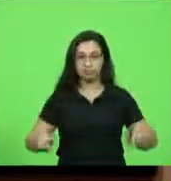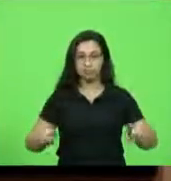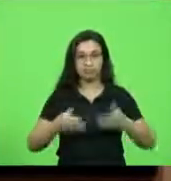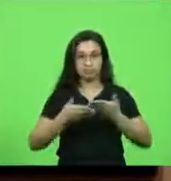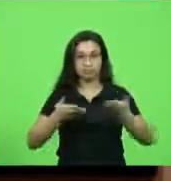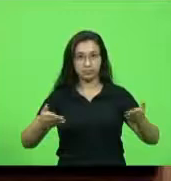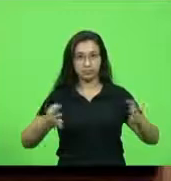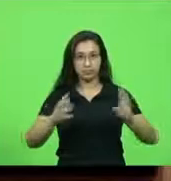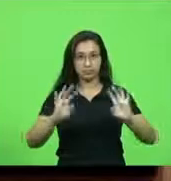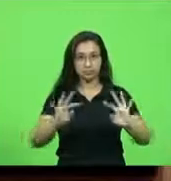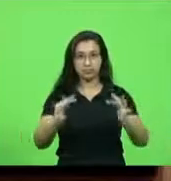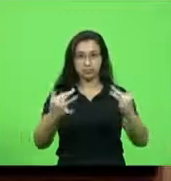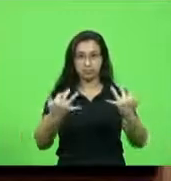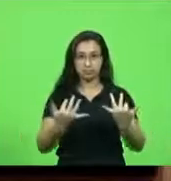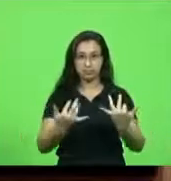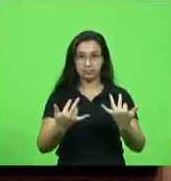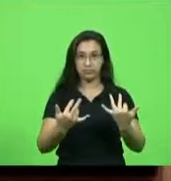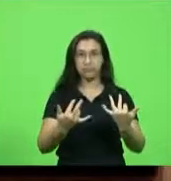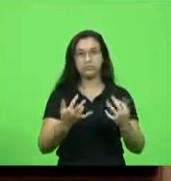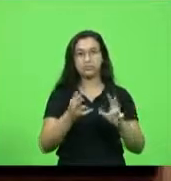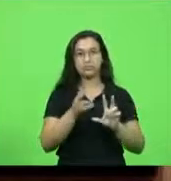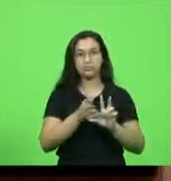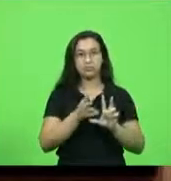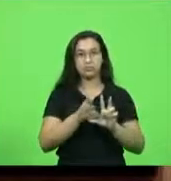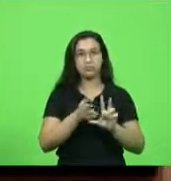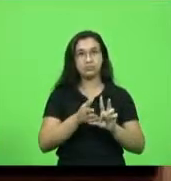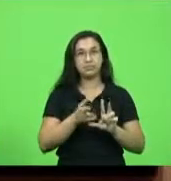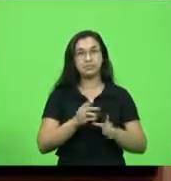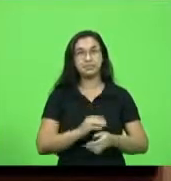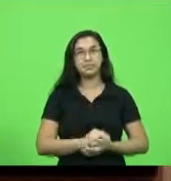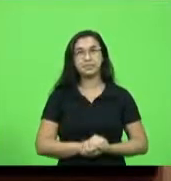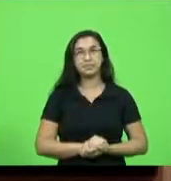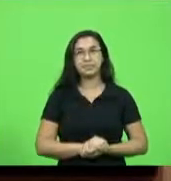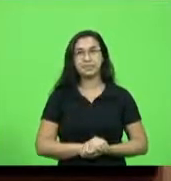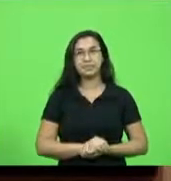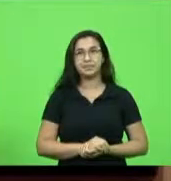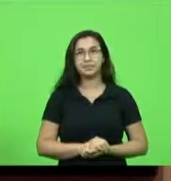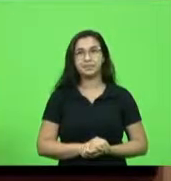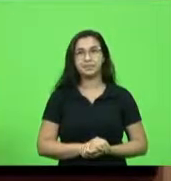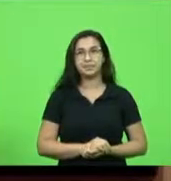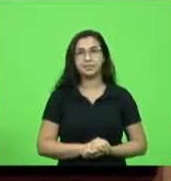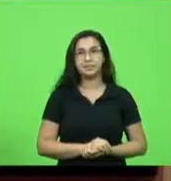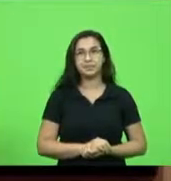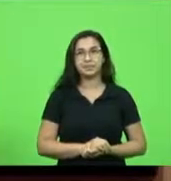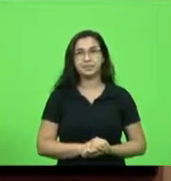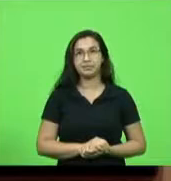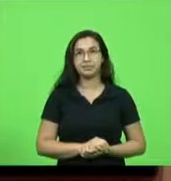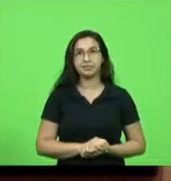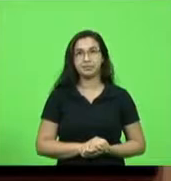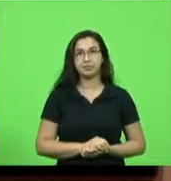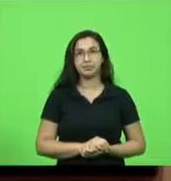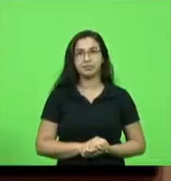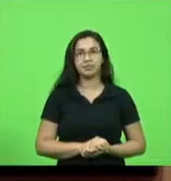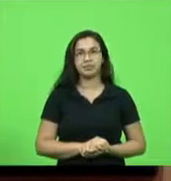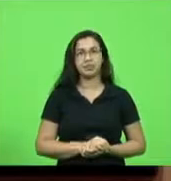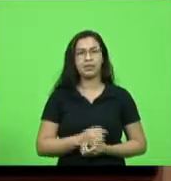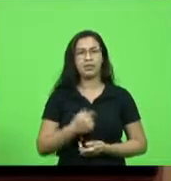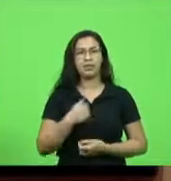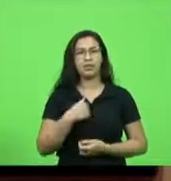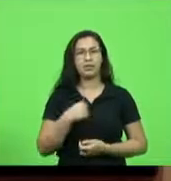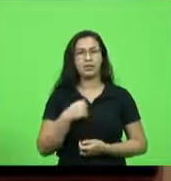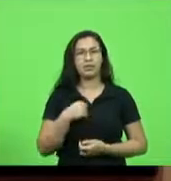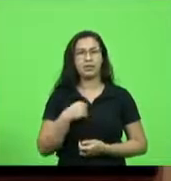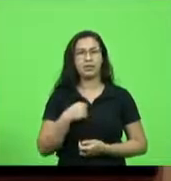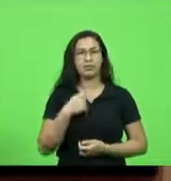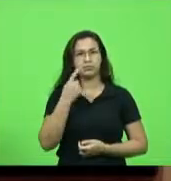assiste nos canais respectivos. Senhor presidente, algo que nos chama muita atenção é que